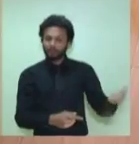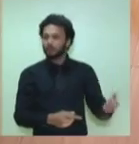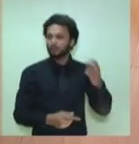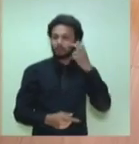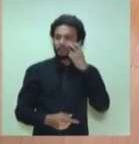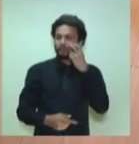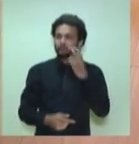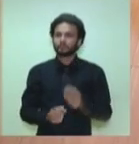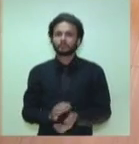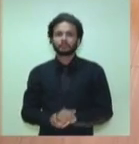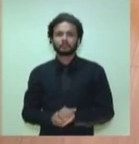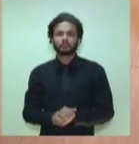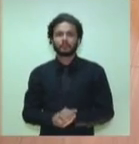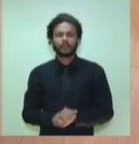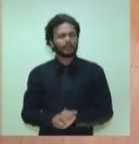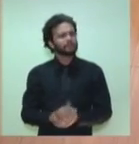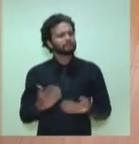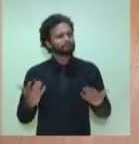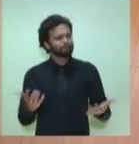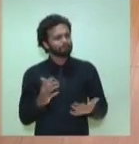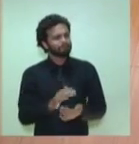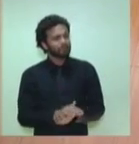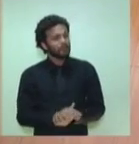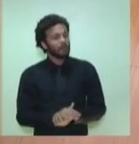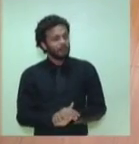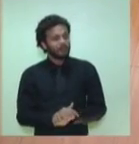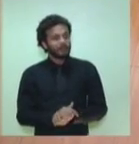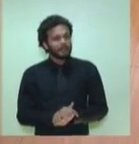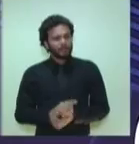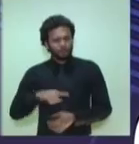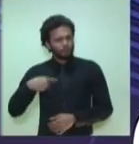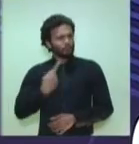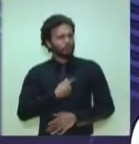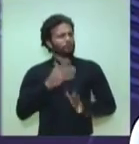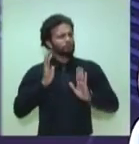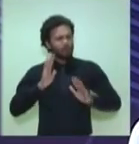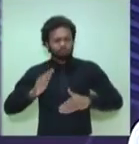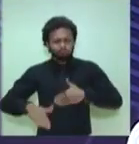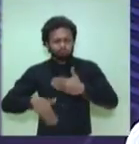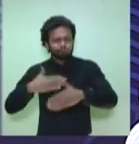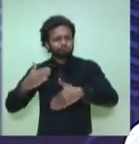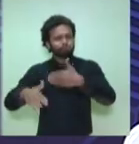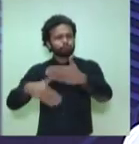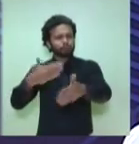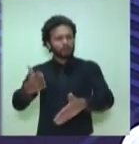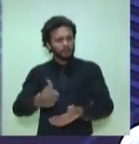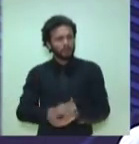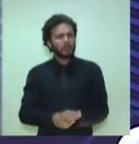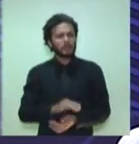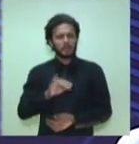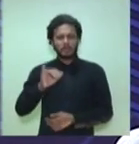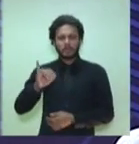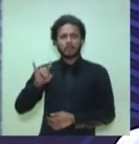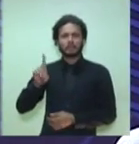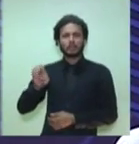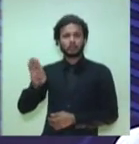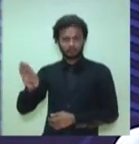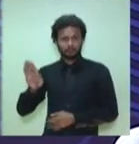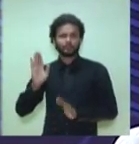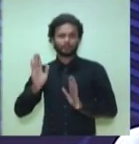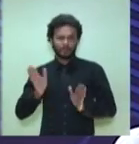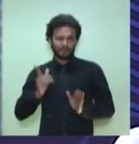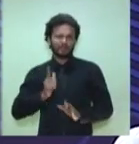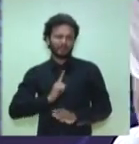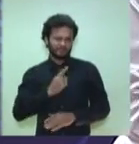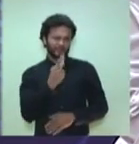Ramos. Candidato, nós demos um grande avanço, um grande salto no IDEB. Eu sei que isso deve ter sido muito bom para o